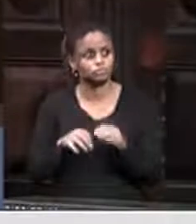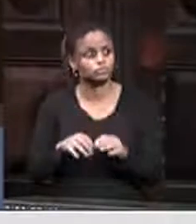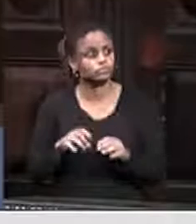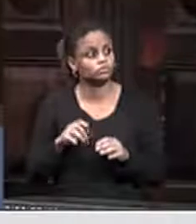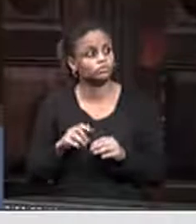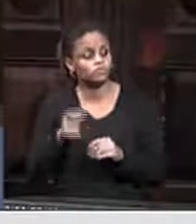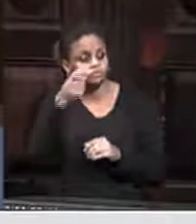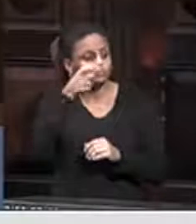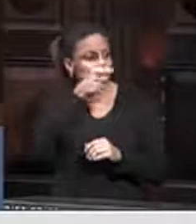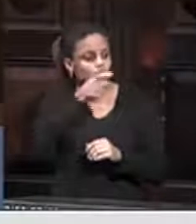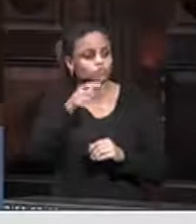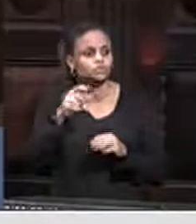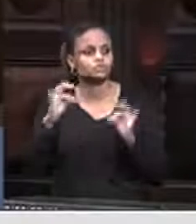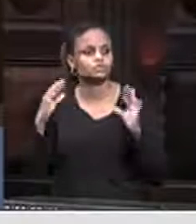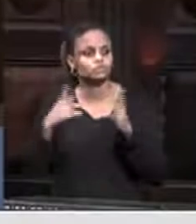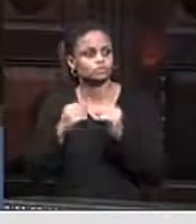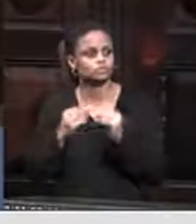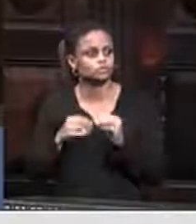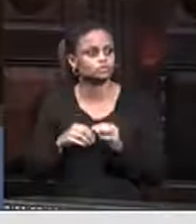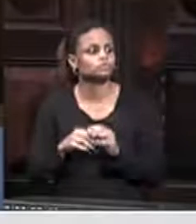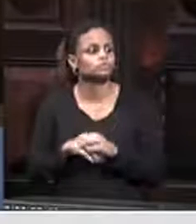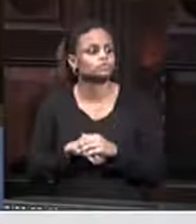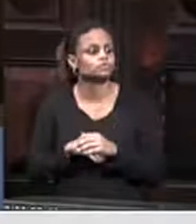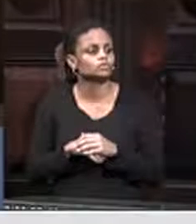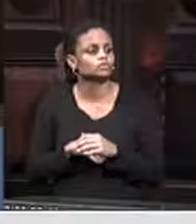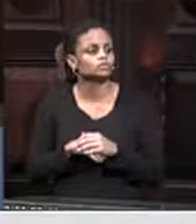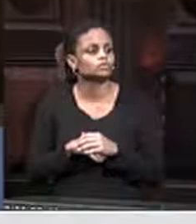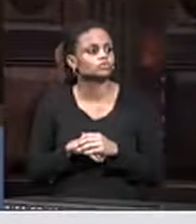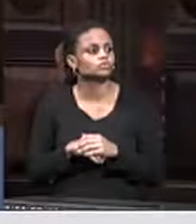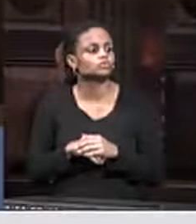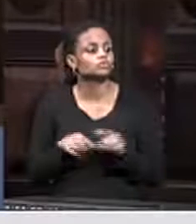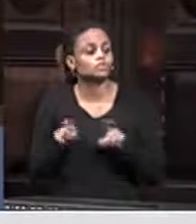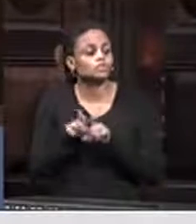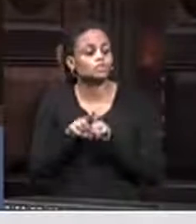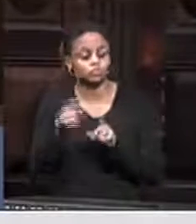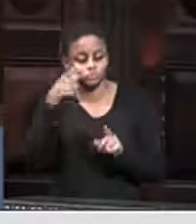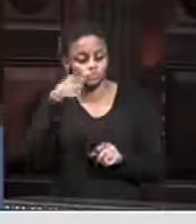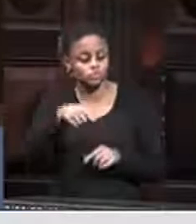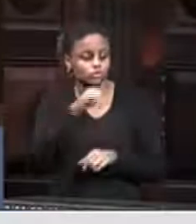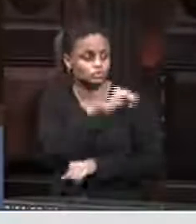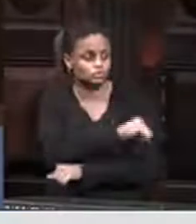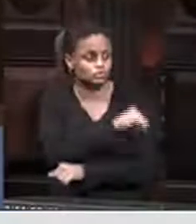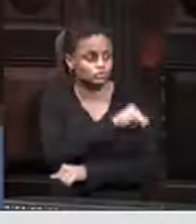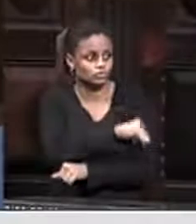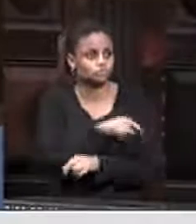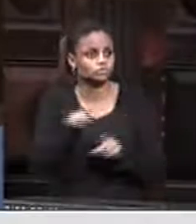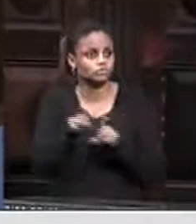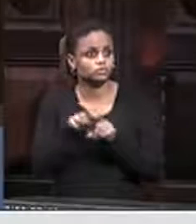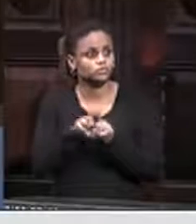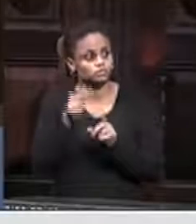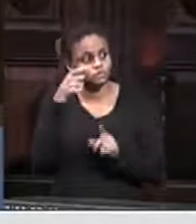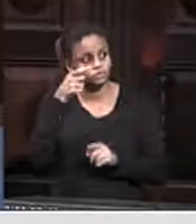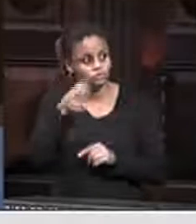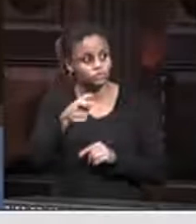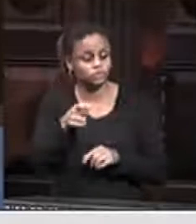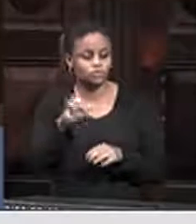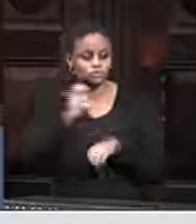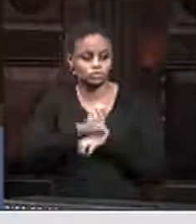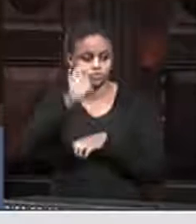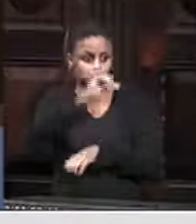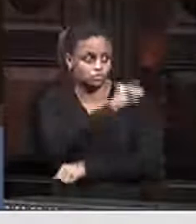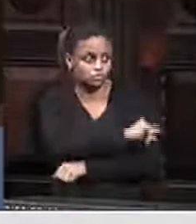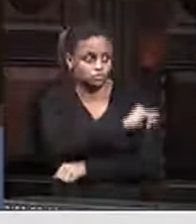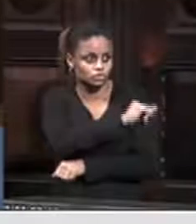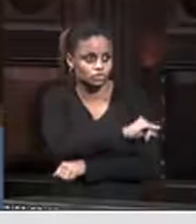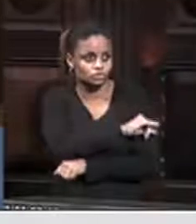interesse da comunidade FAETEC, para o do interesse da sociedade carioca fluminense e também para o interesse maior do Estado do Rio de